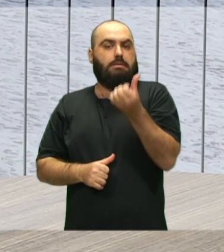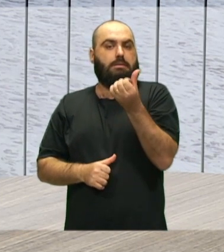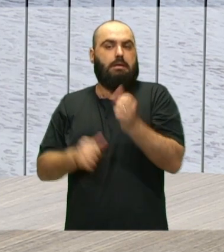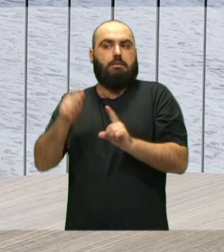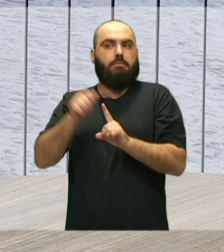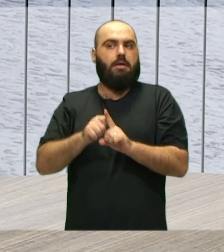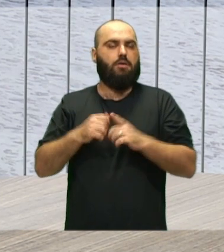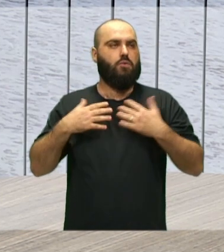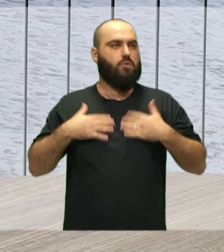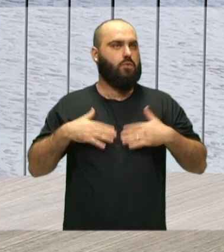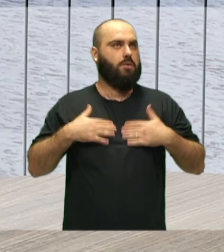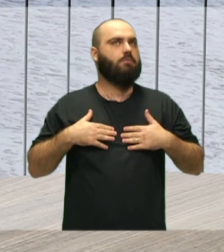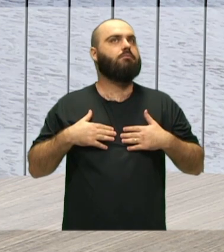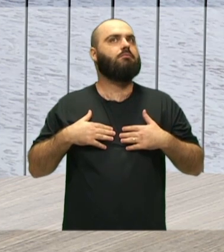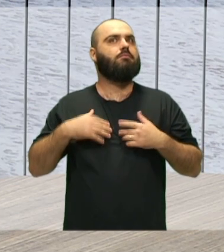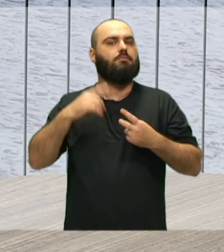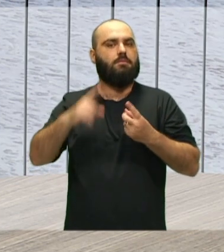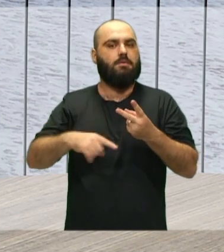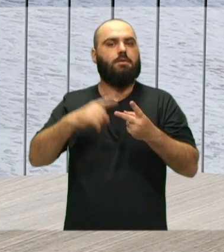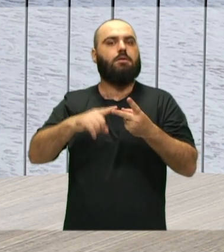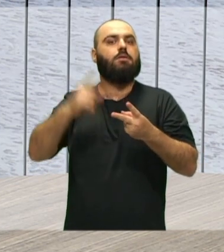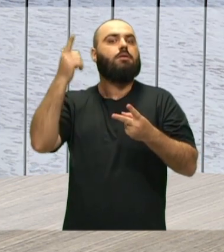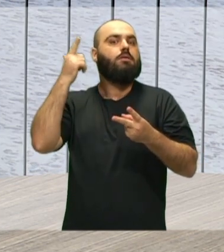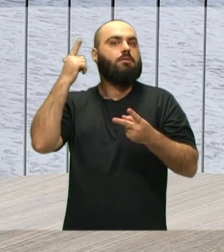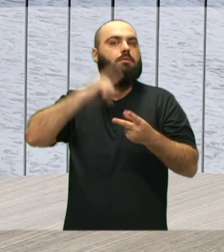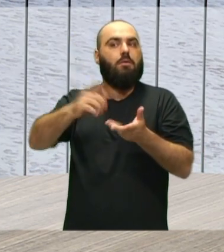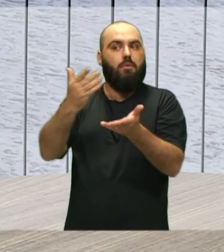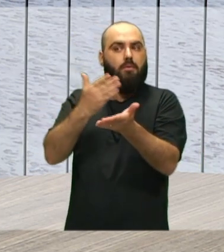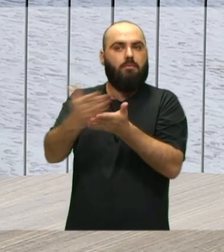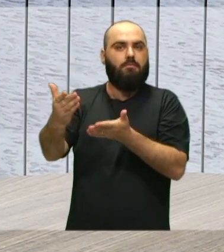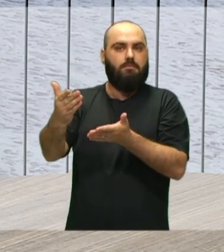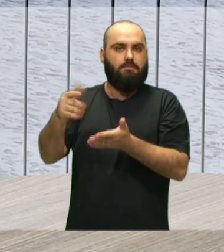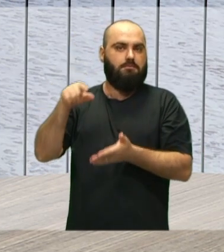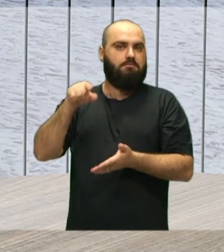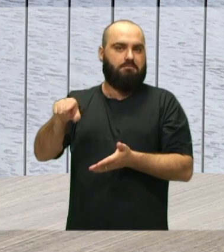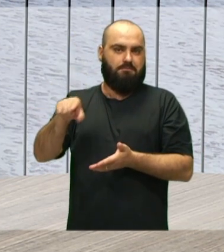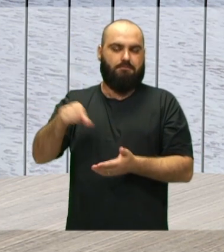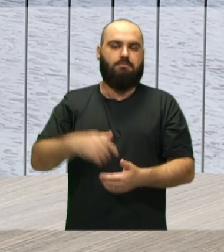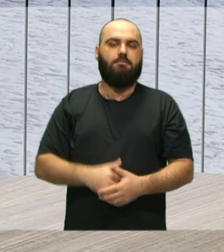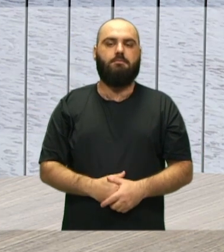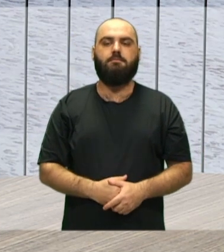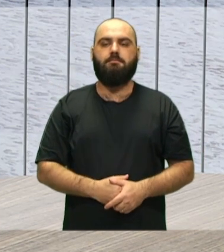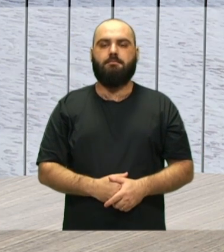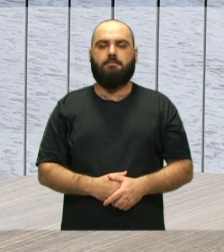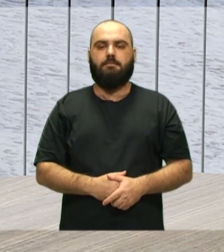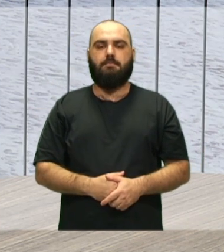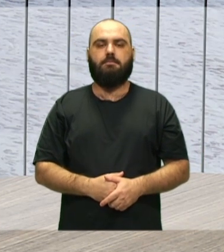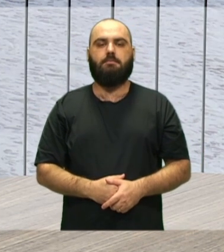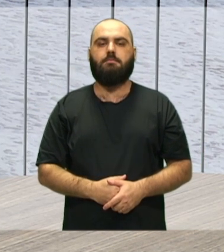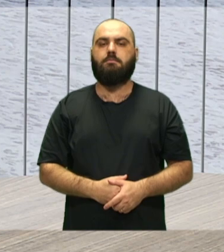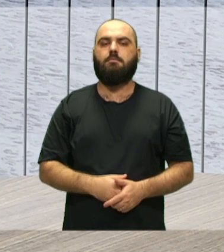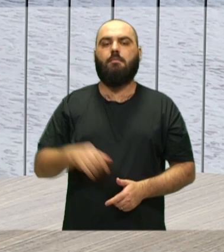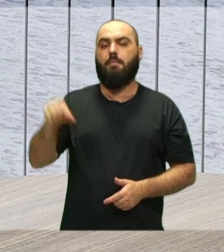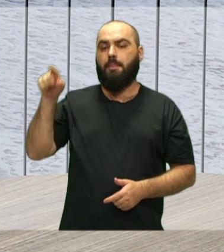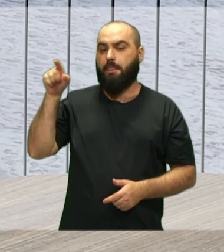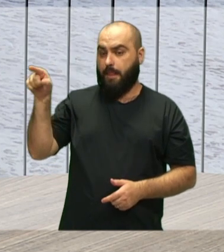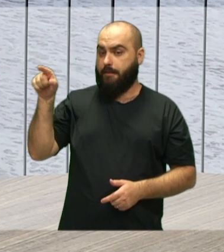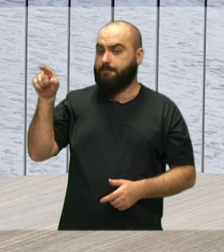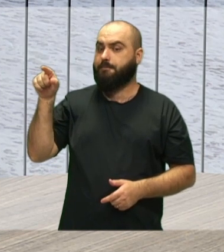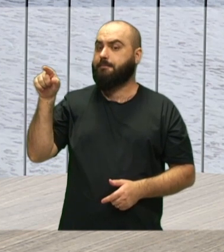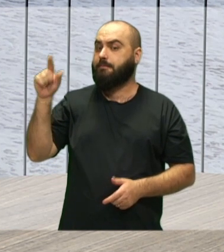livro e aí começamos a produzir esse. Conforme a gente já tinha falado, essa produção foi um